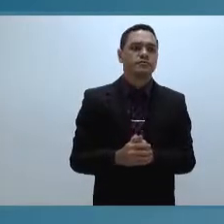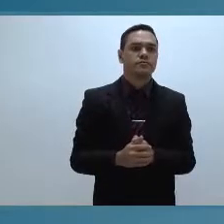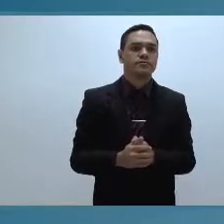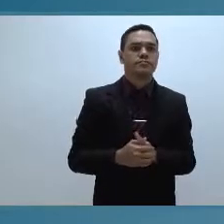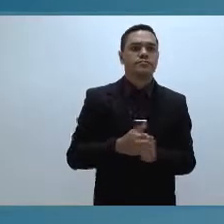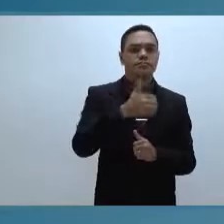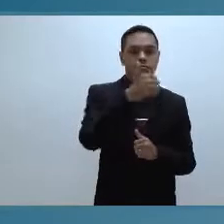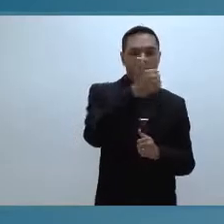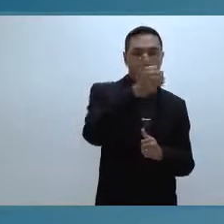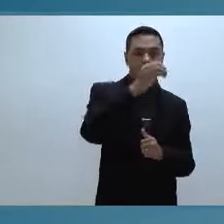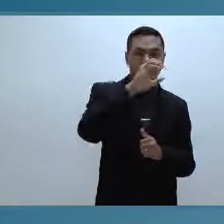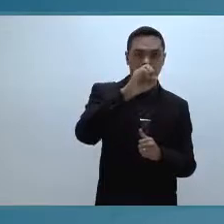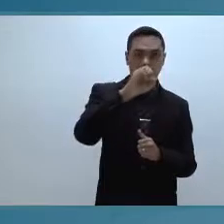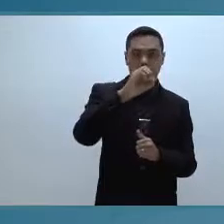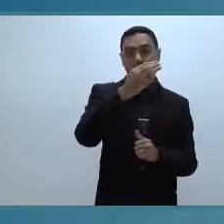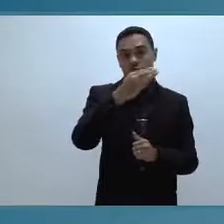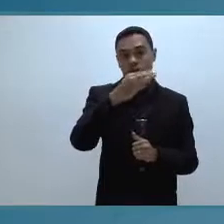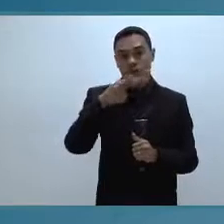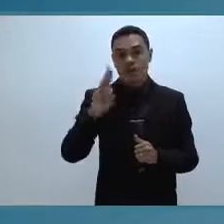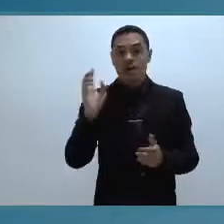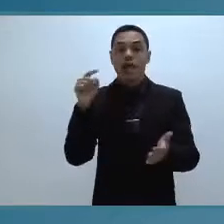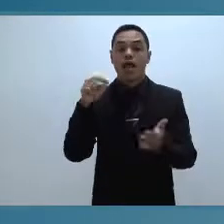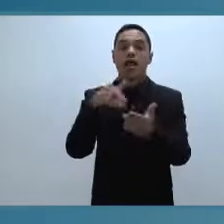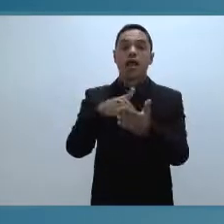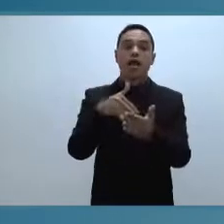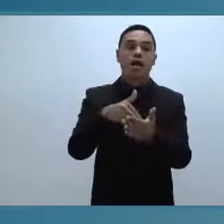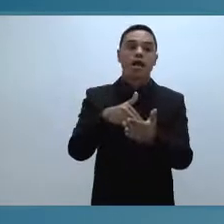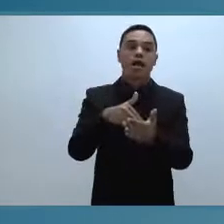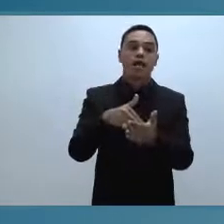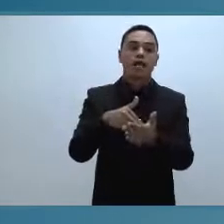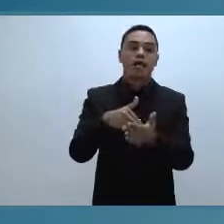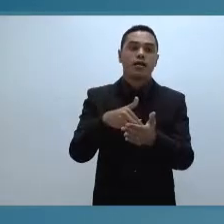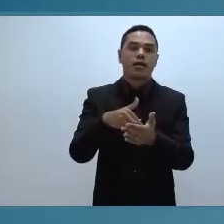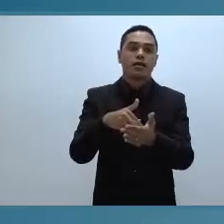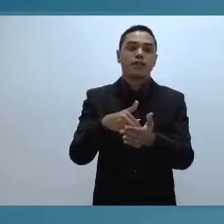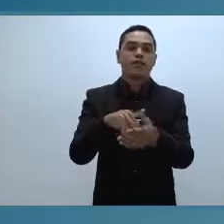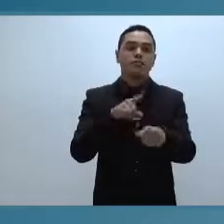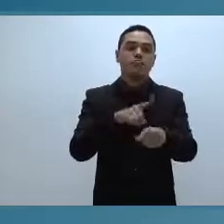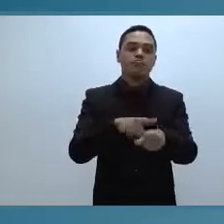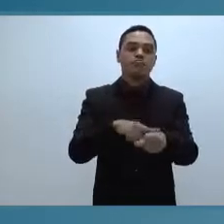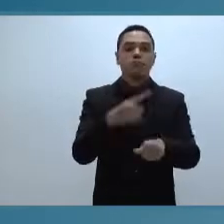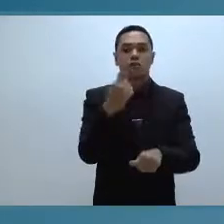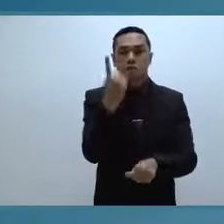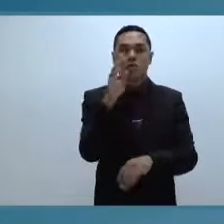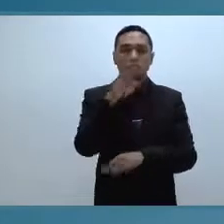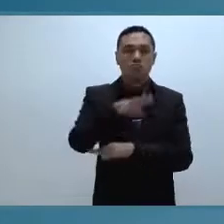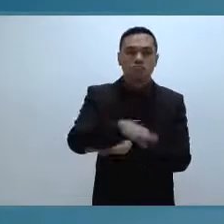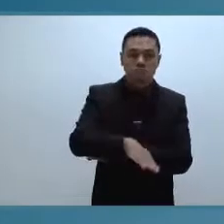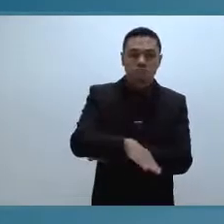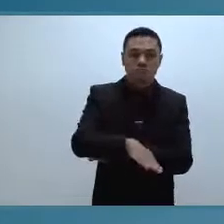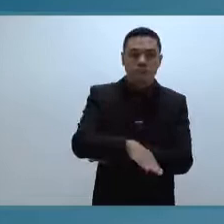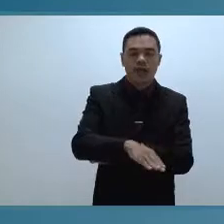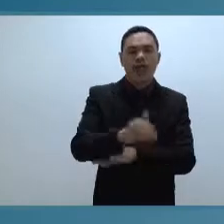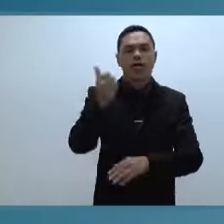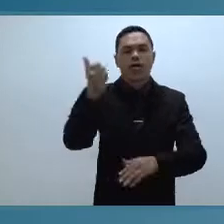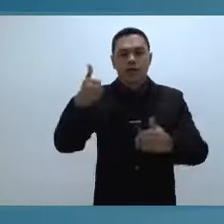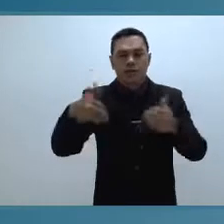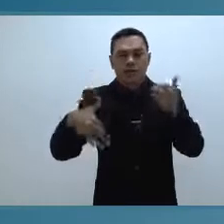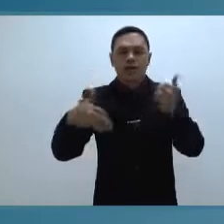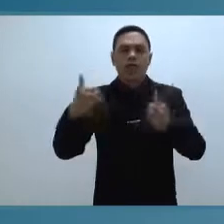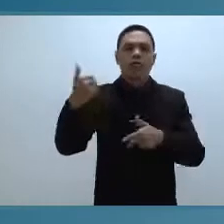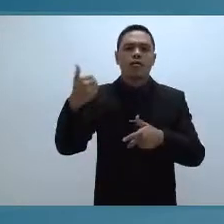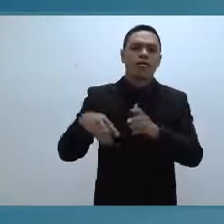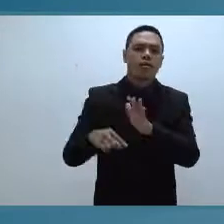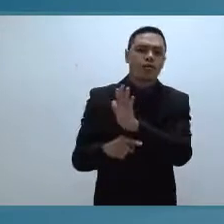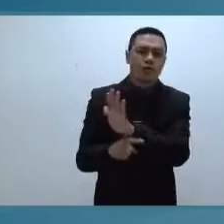terapia. Exposição de óleos essenciais e explicação dos seus benefícios